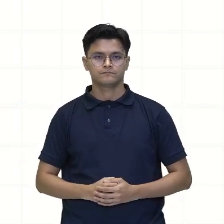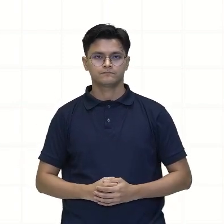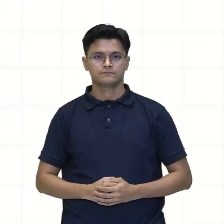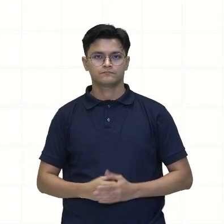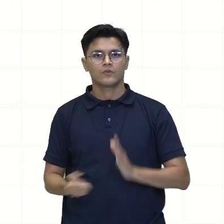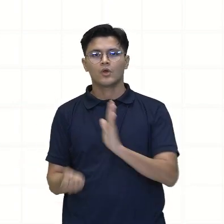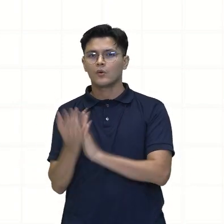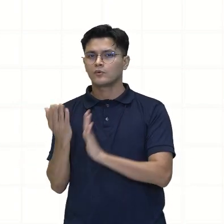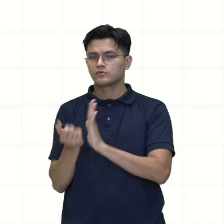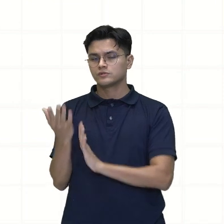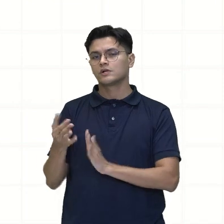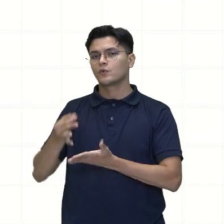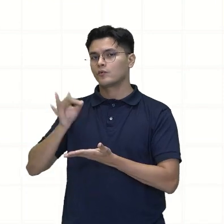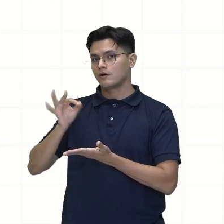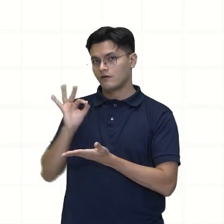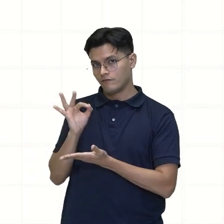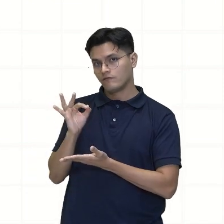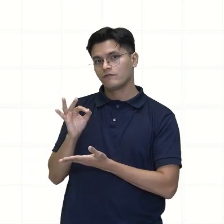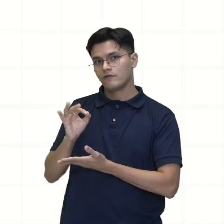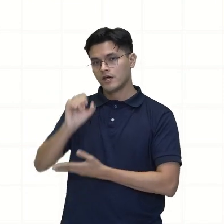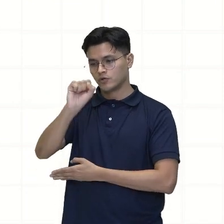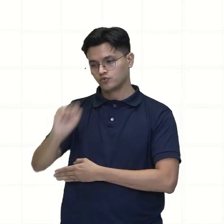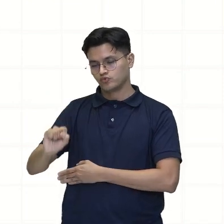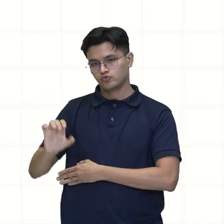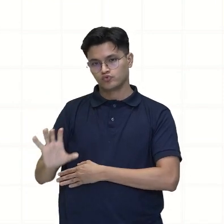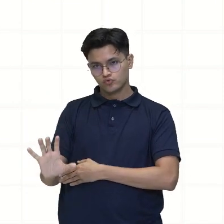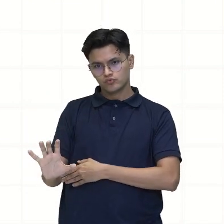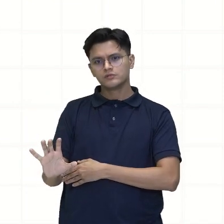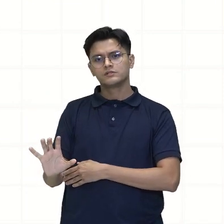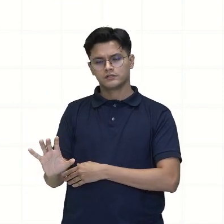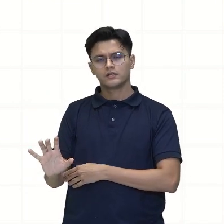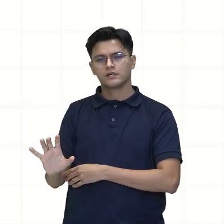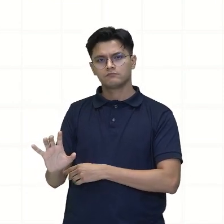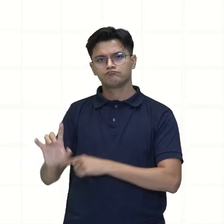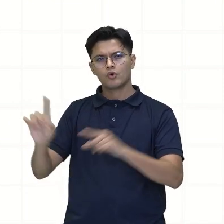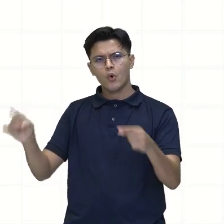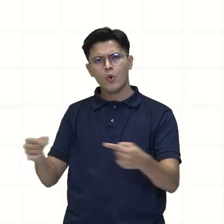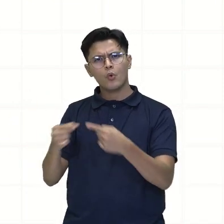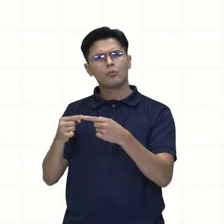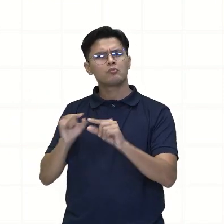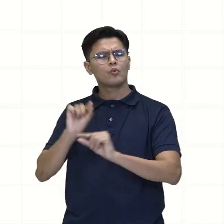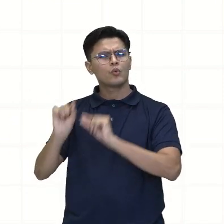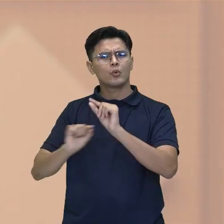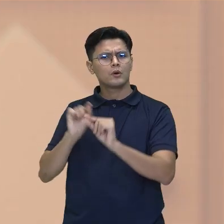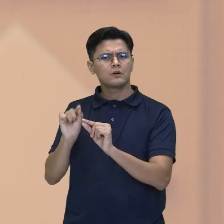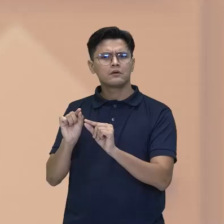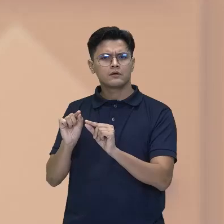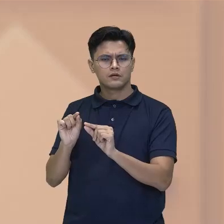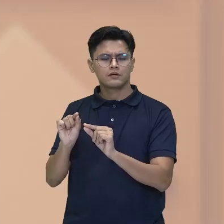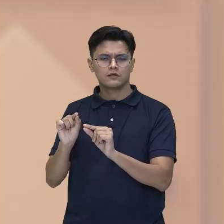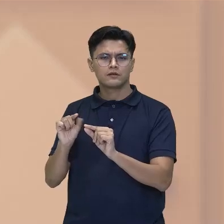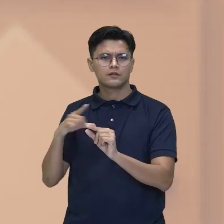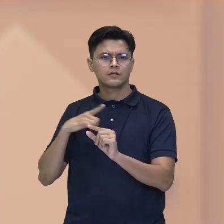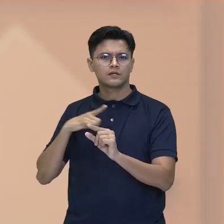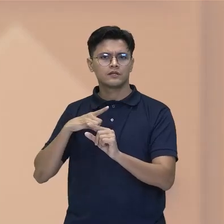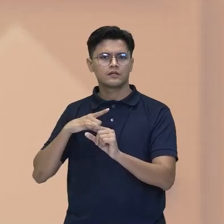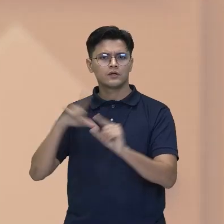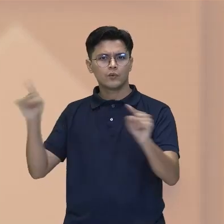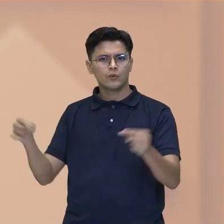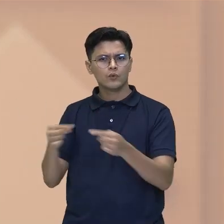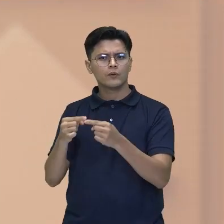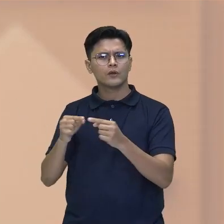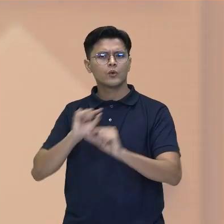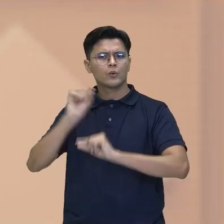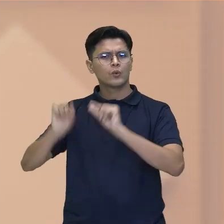na região sudeste, ela está relacionada, essa produção de café, ela está relacionada à